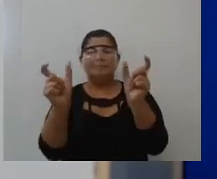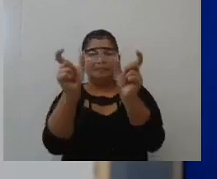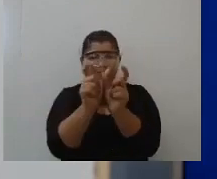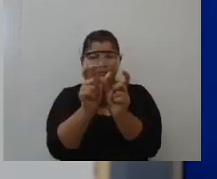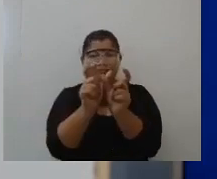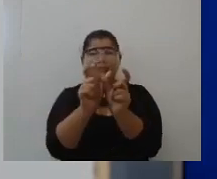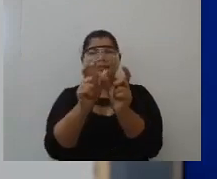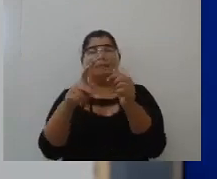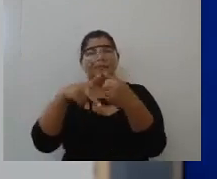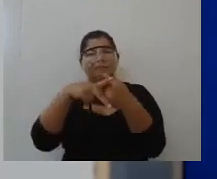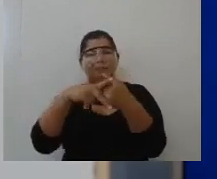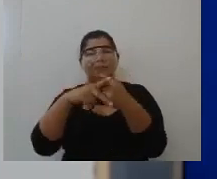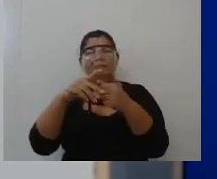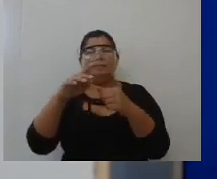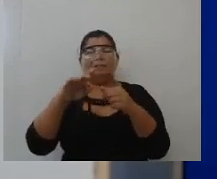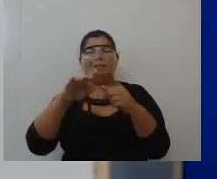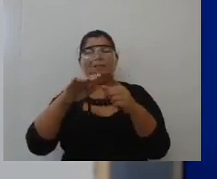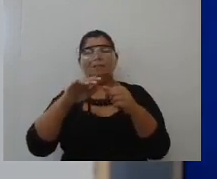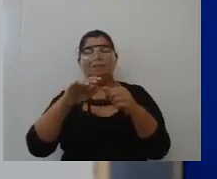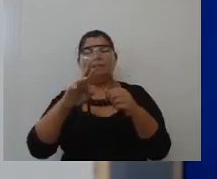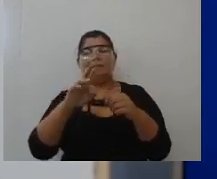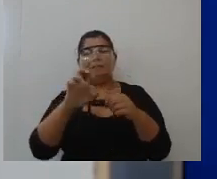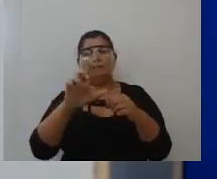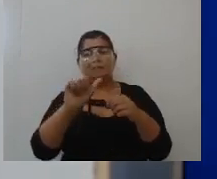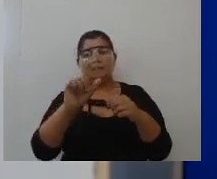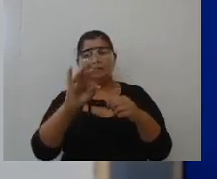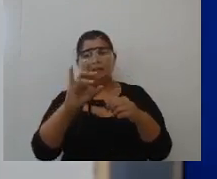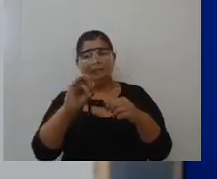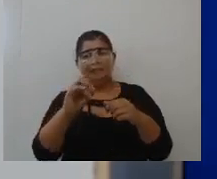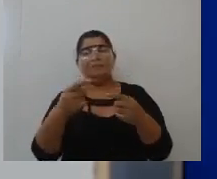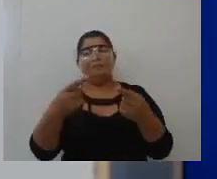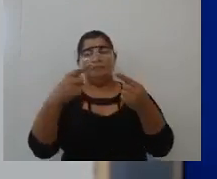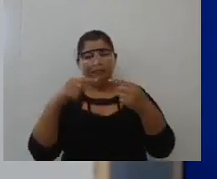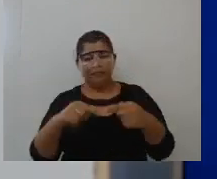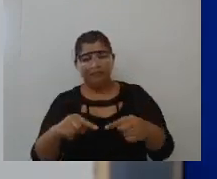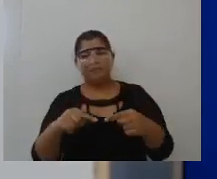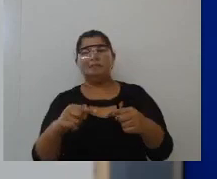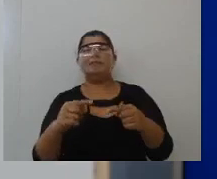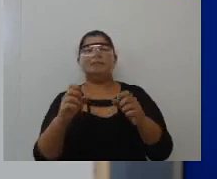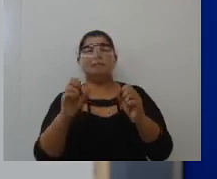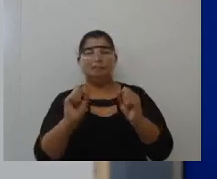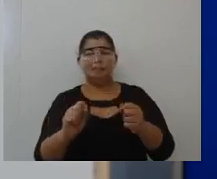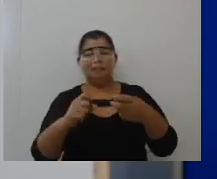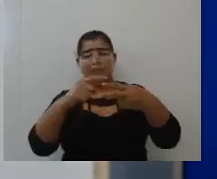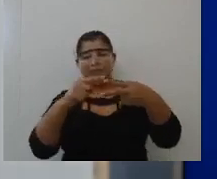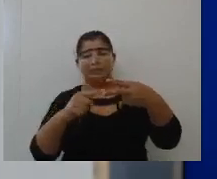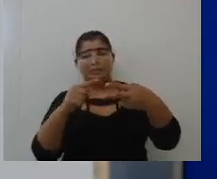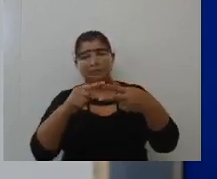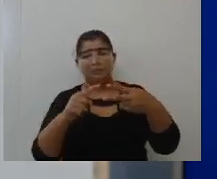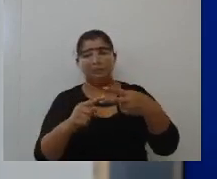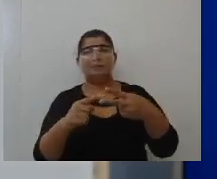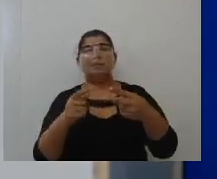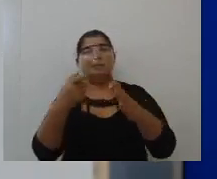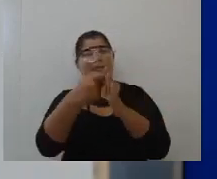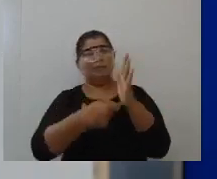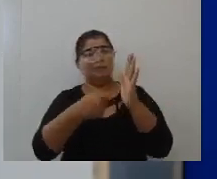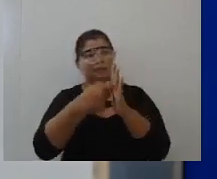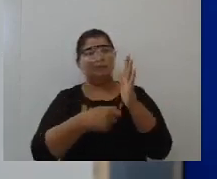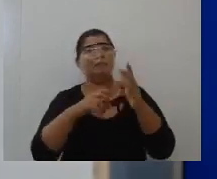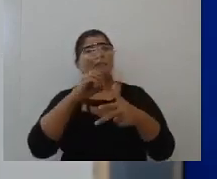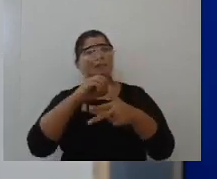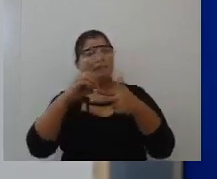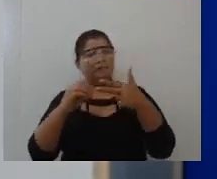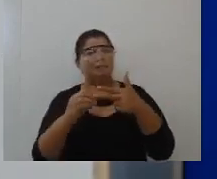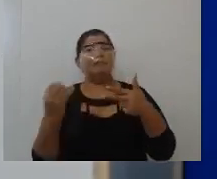relativo. Luiz, isso vai ajudar em que na minha vida na hora da redação? Eu sou aluno de terceiro ano. Galera, isso é